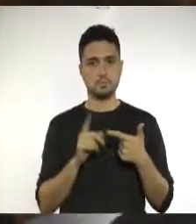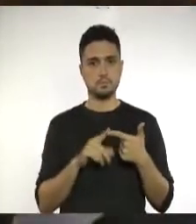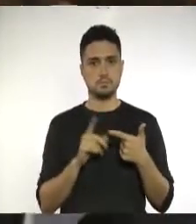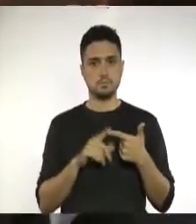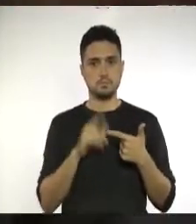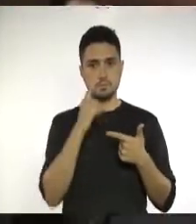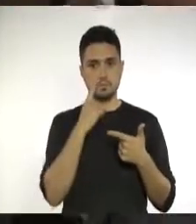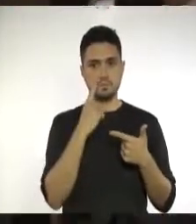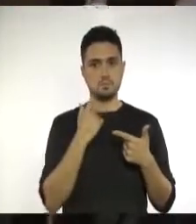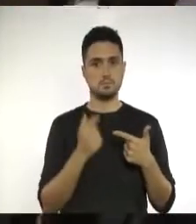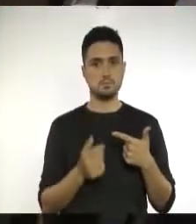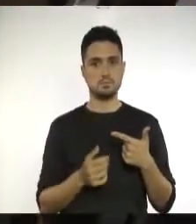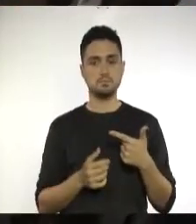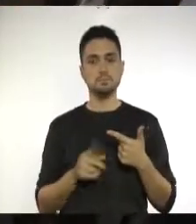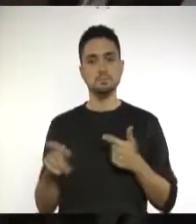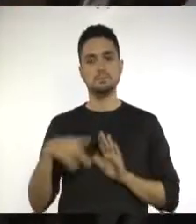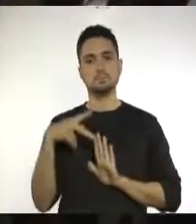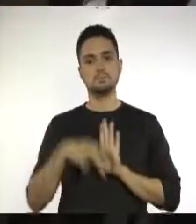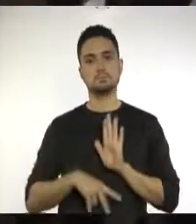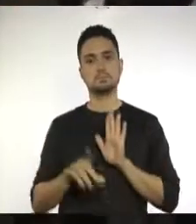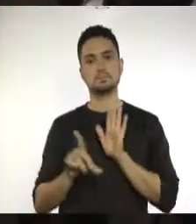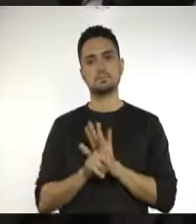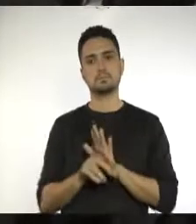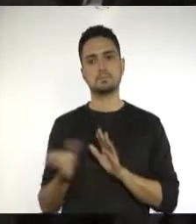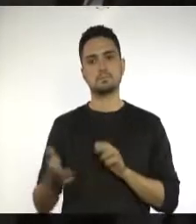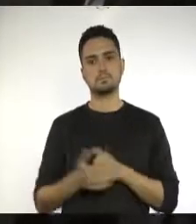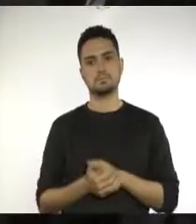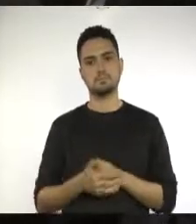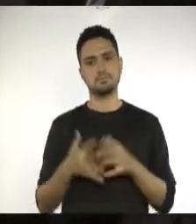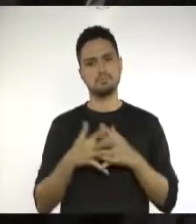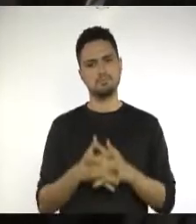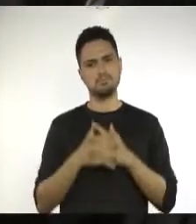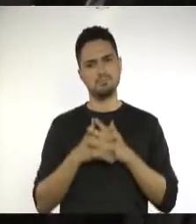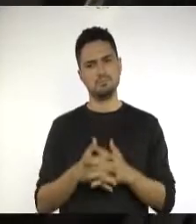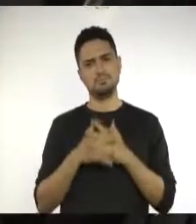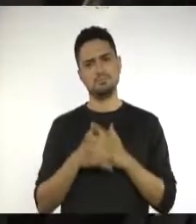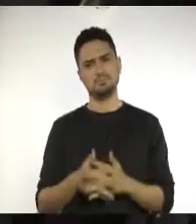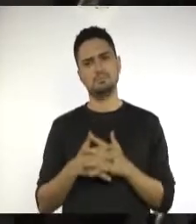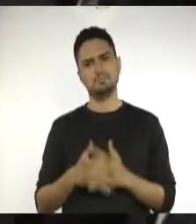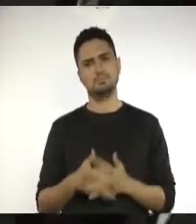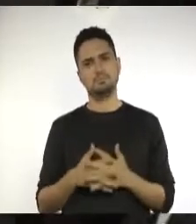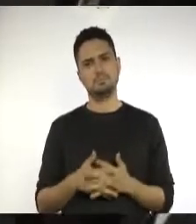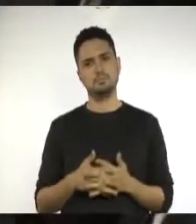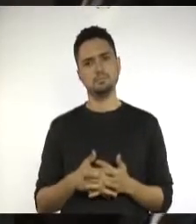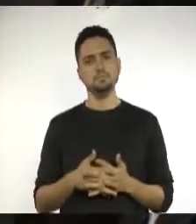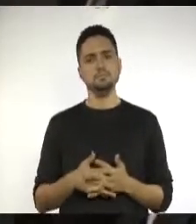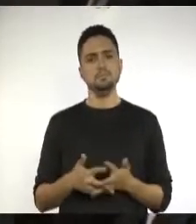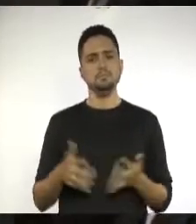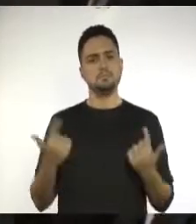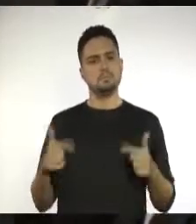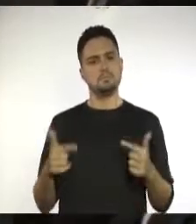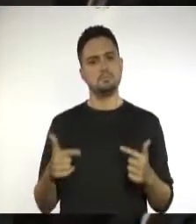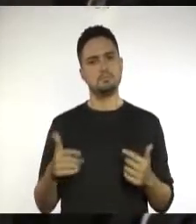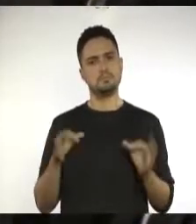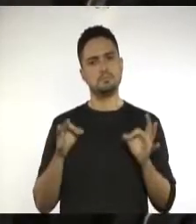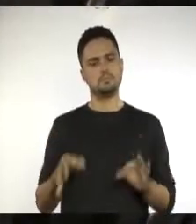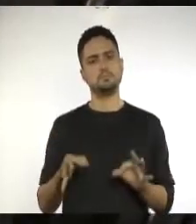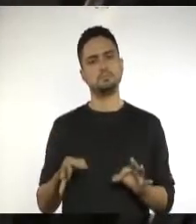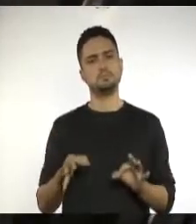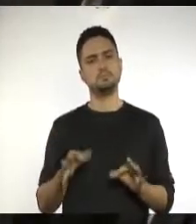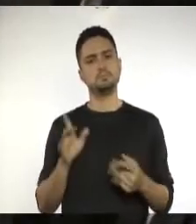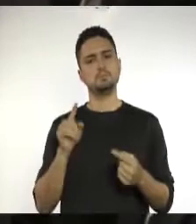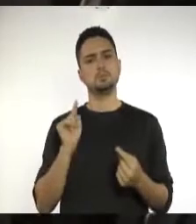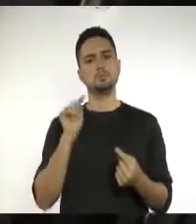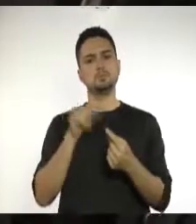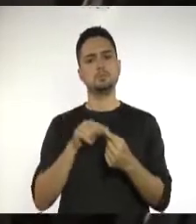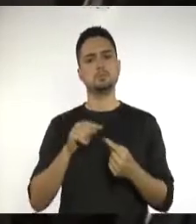Em segundo lugar, esse projeto confunde, deputado Luiz Paulo, não compreende o papel do farmacêutico, que não é um